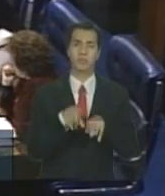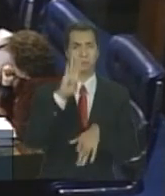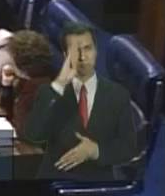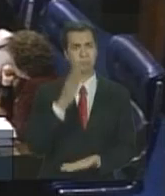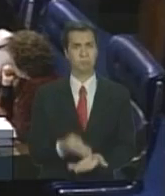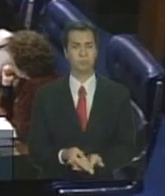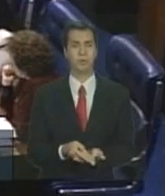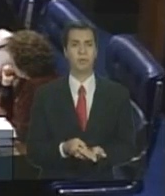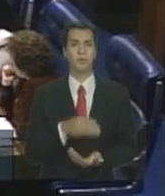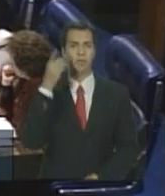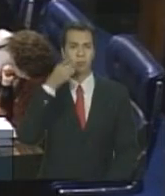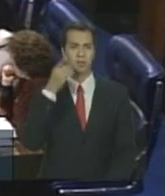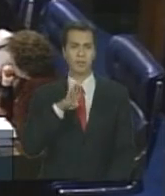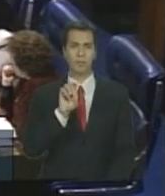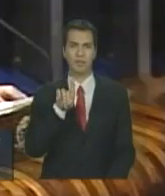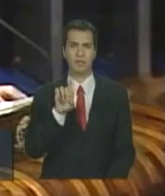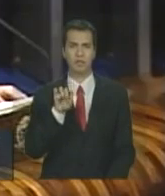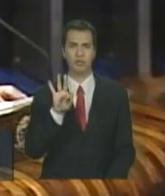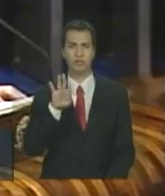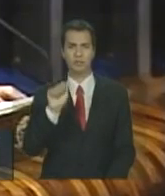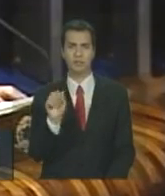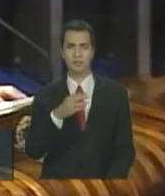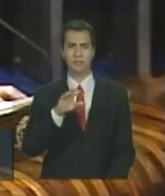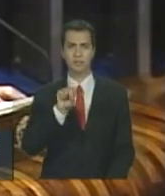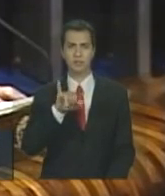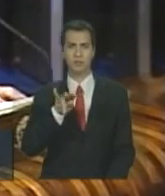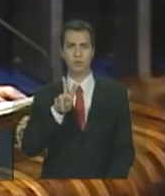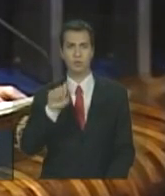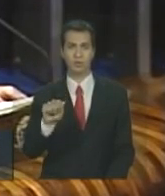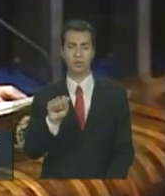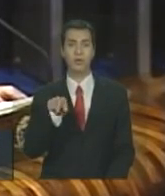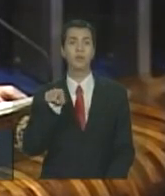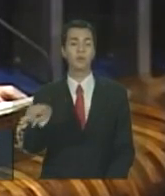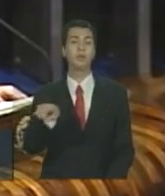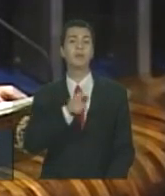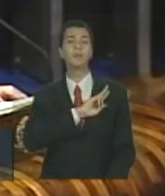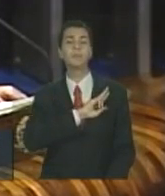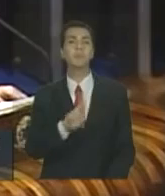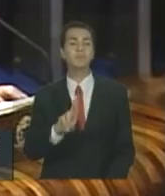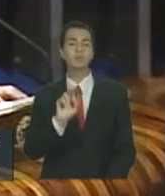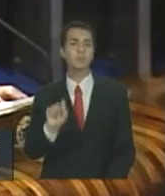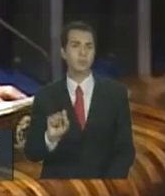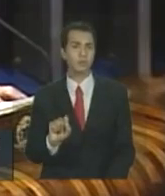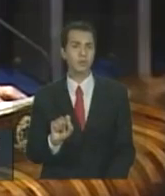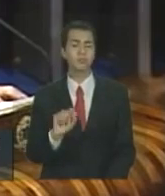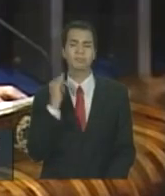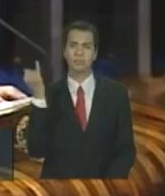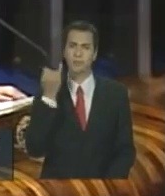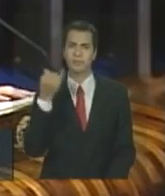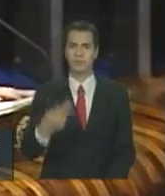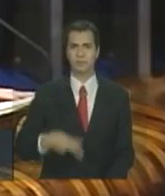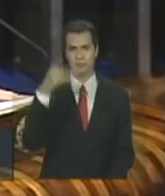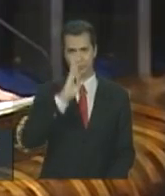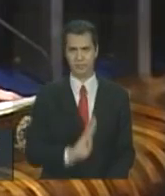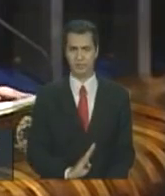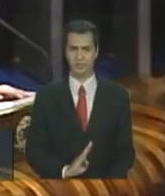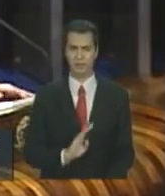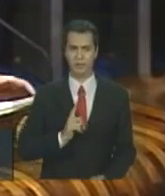Silva, representa algo importante no nosso país, que tem uma